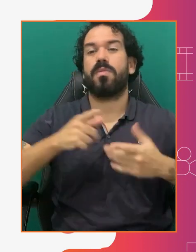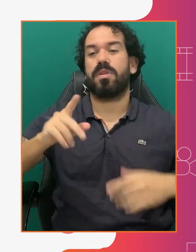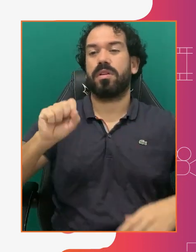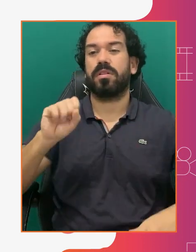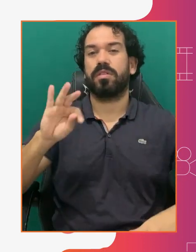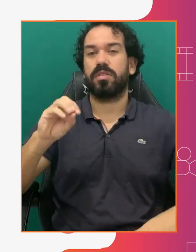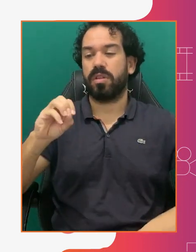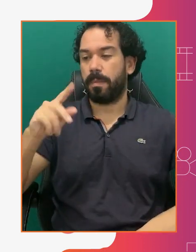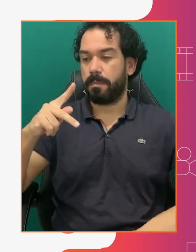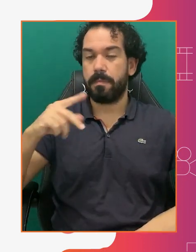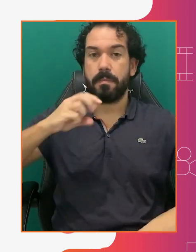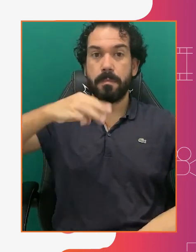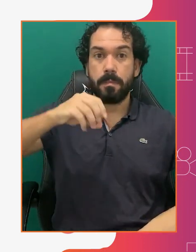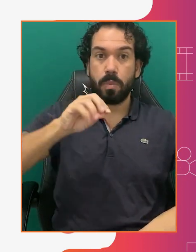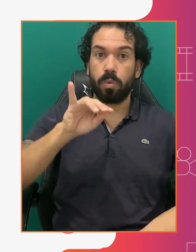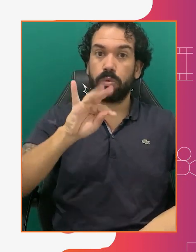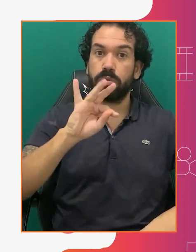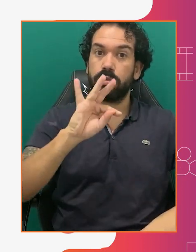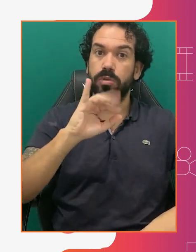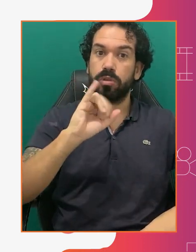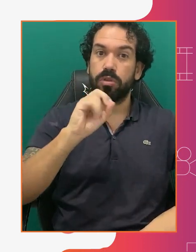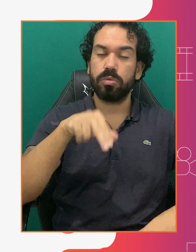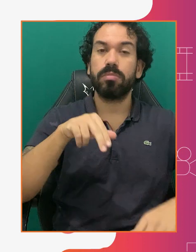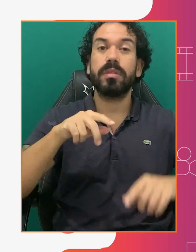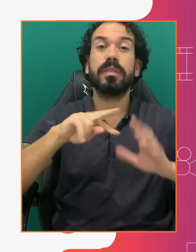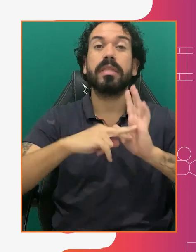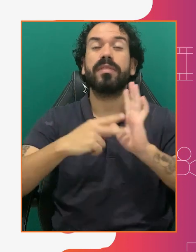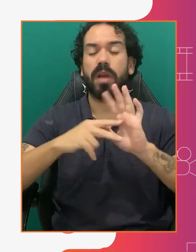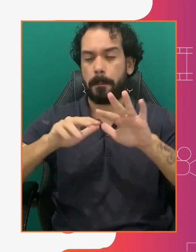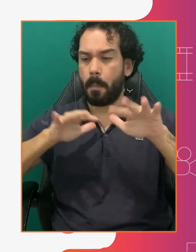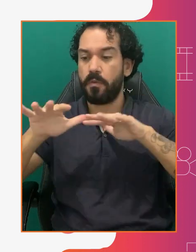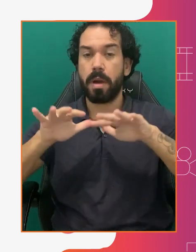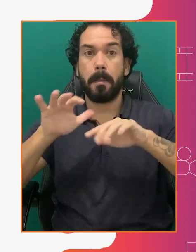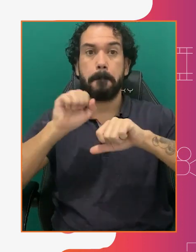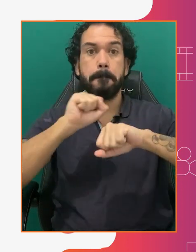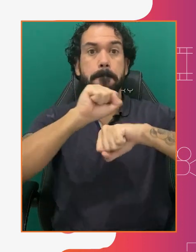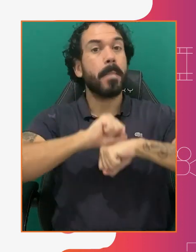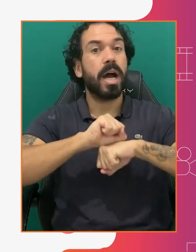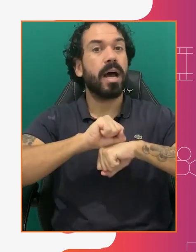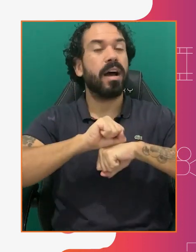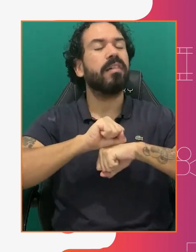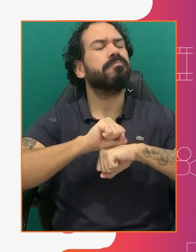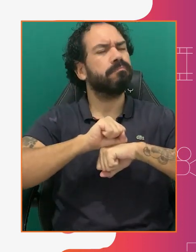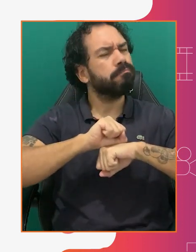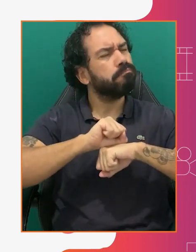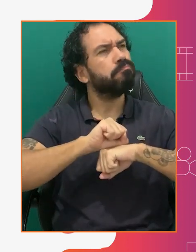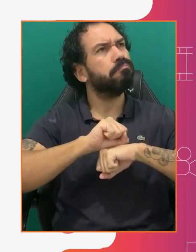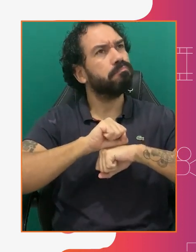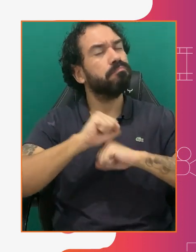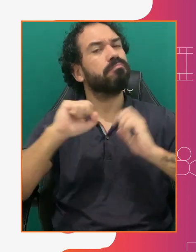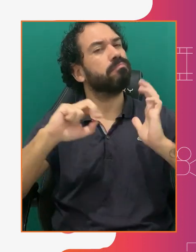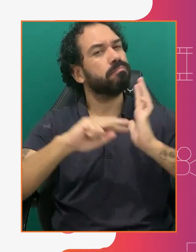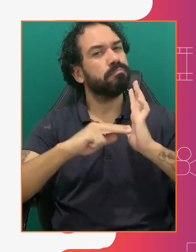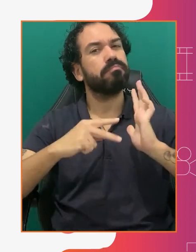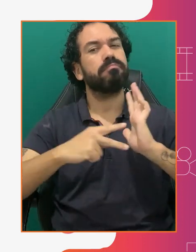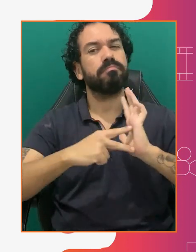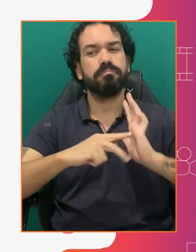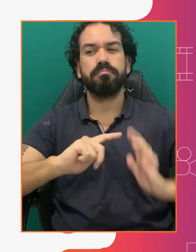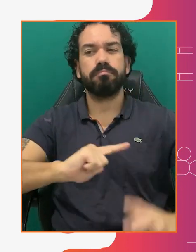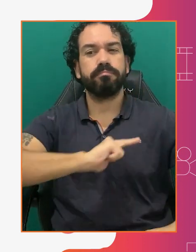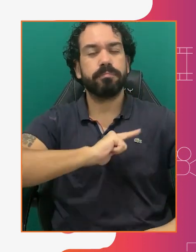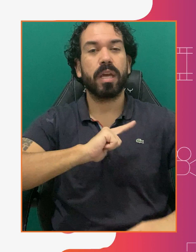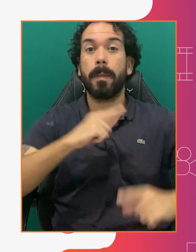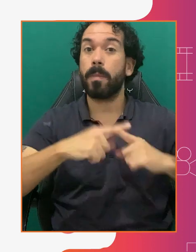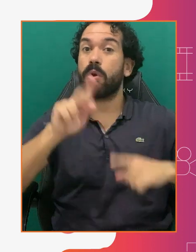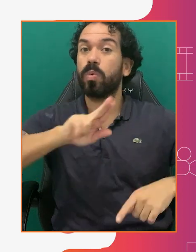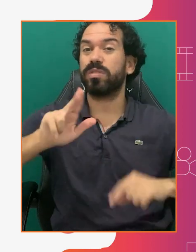stop motion significa parar o movimento. E isso até que faz sentido, já que a gente vai trabalhar com